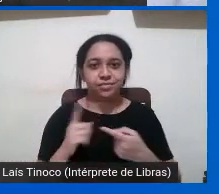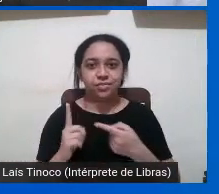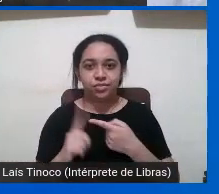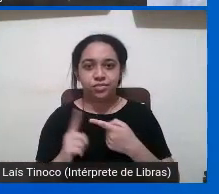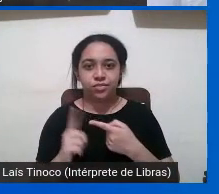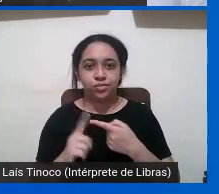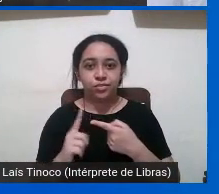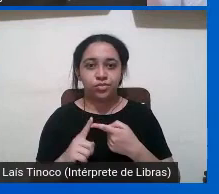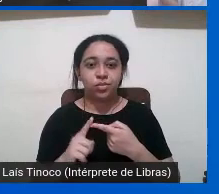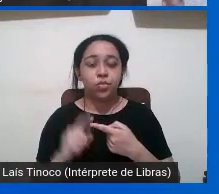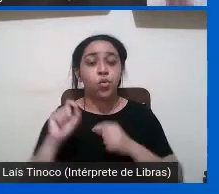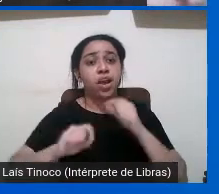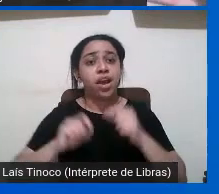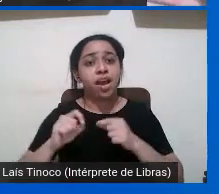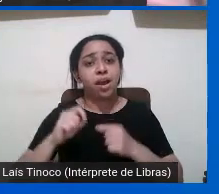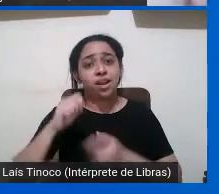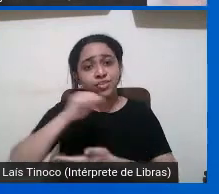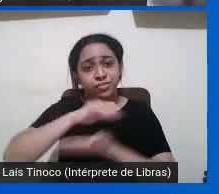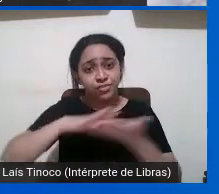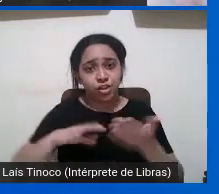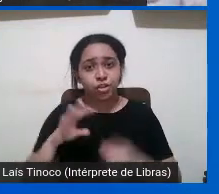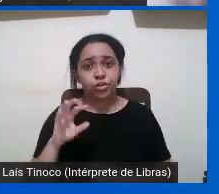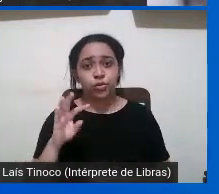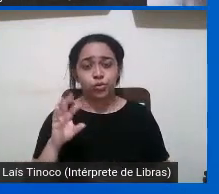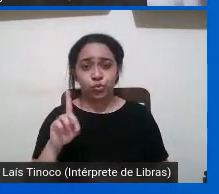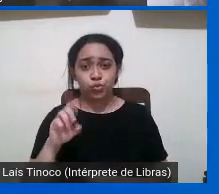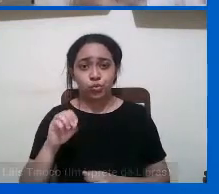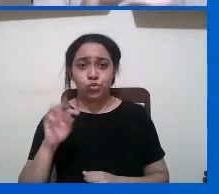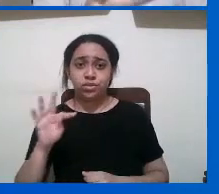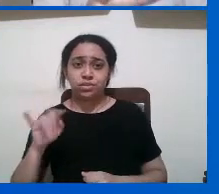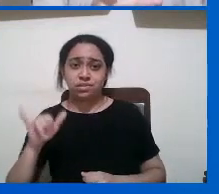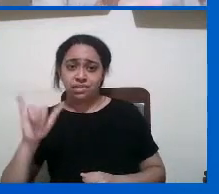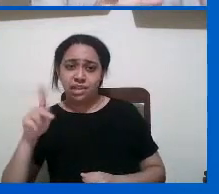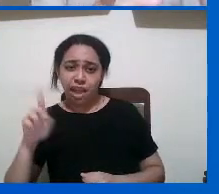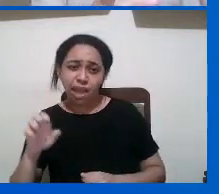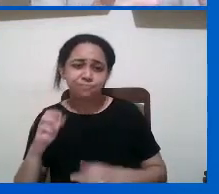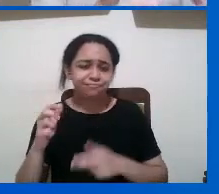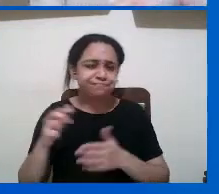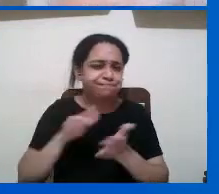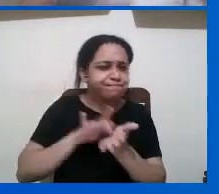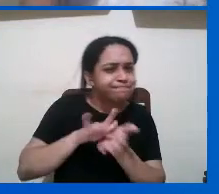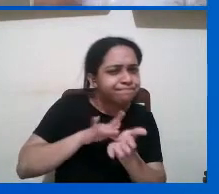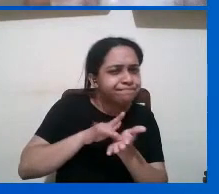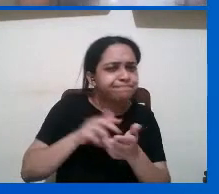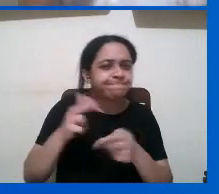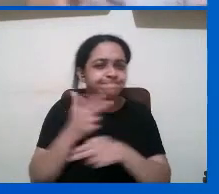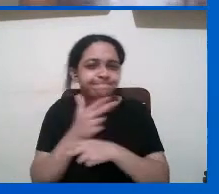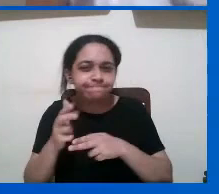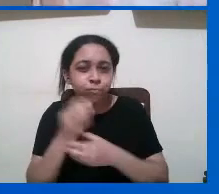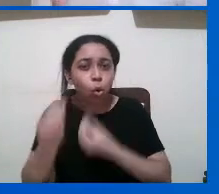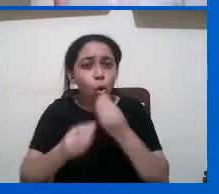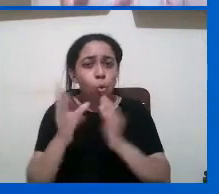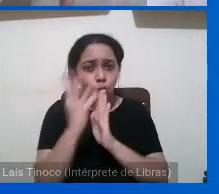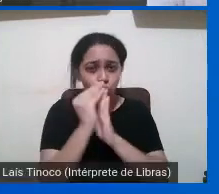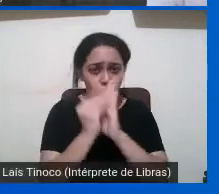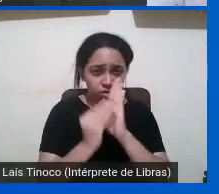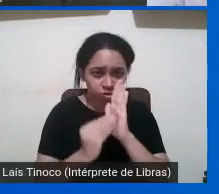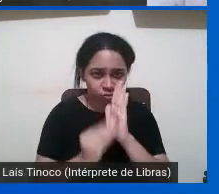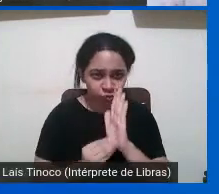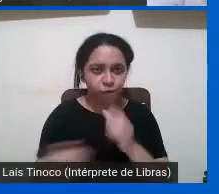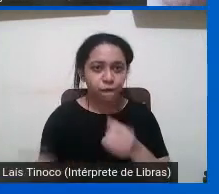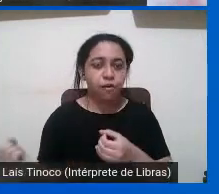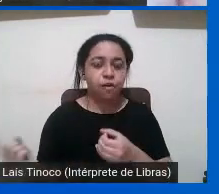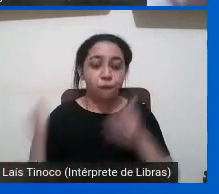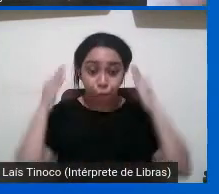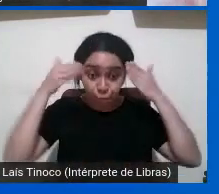são atividades que ou vão dar oportunidade para simular fazer alguma coisa com esse conteúdo sempre voltado à